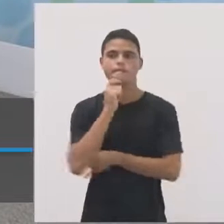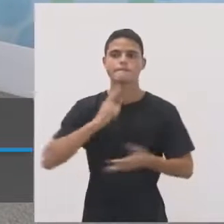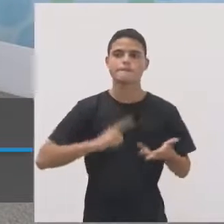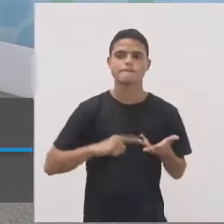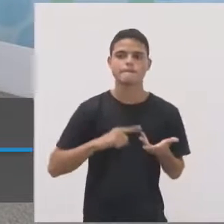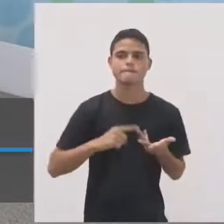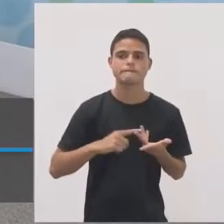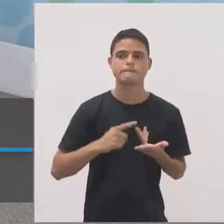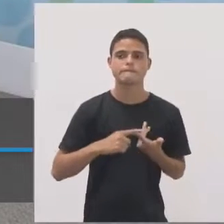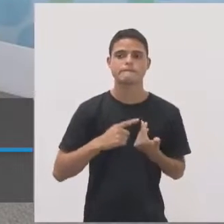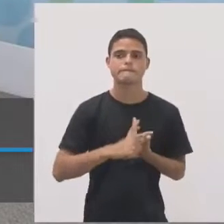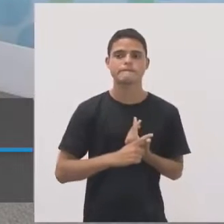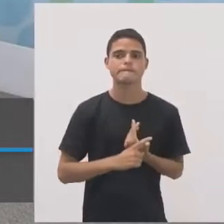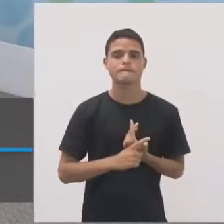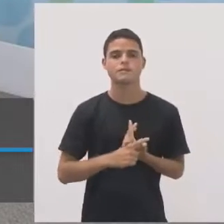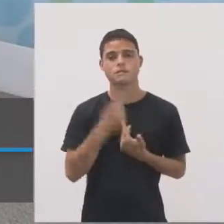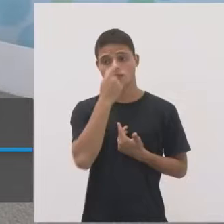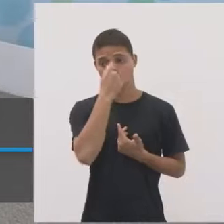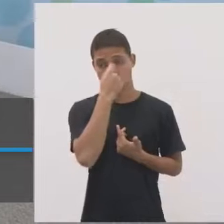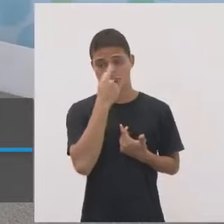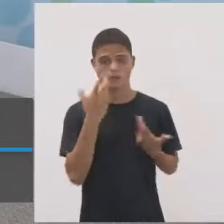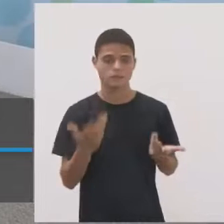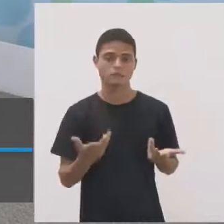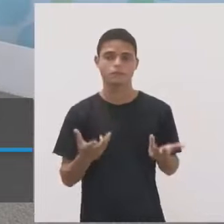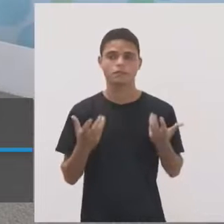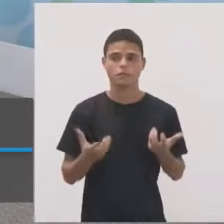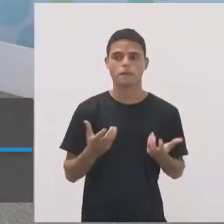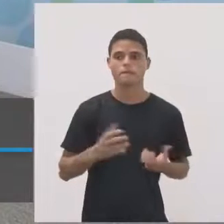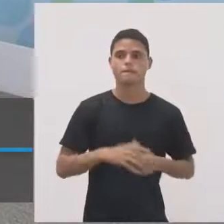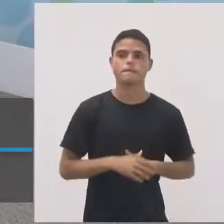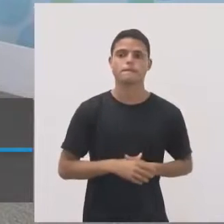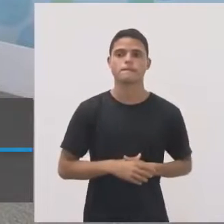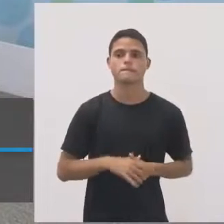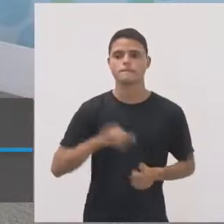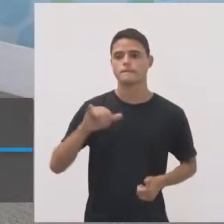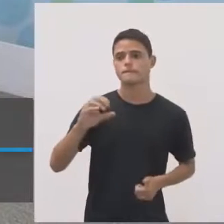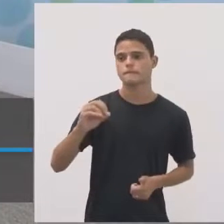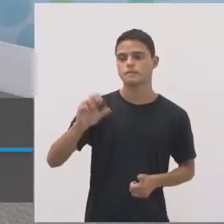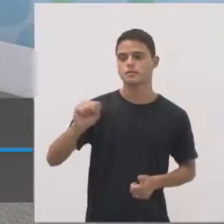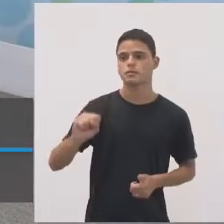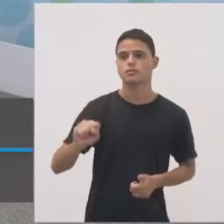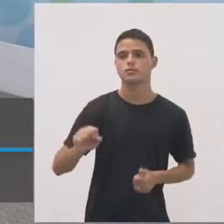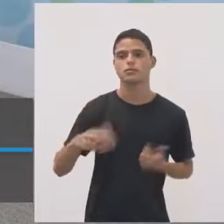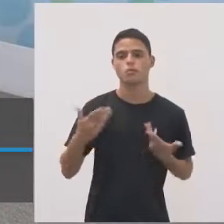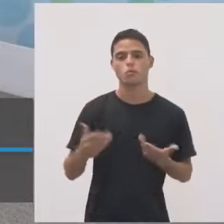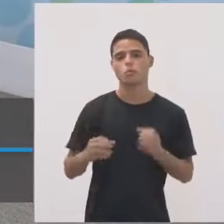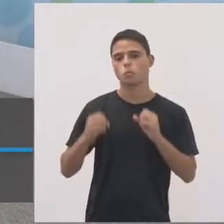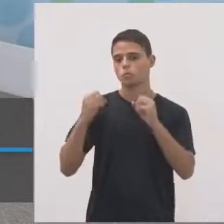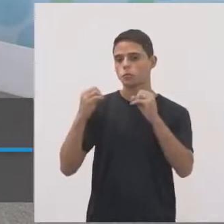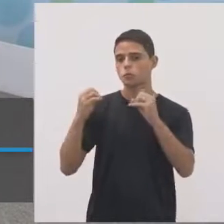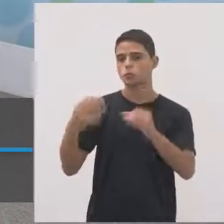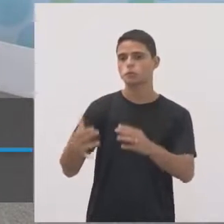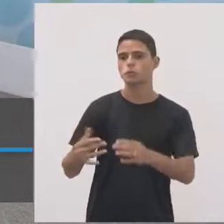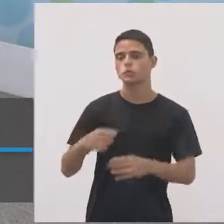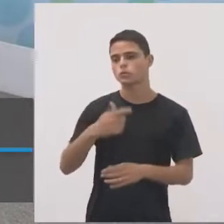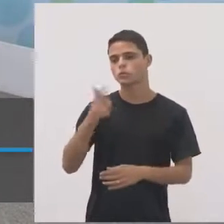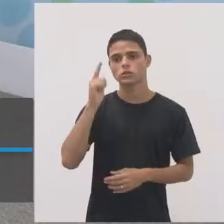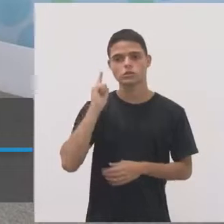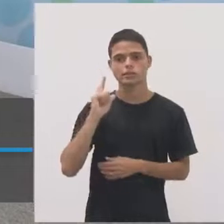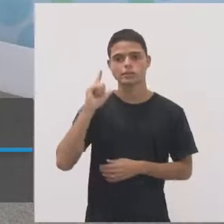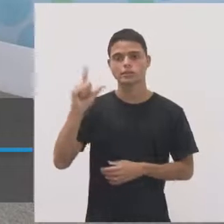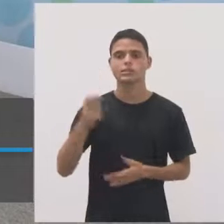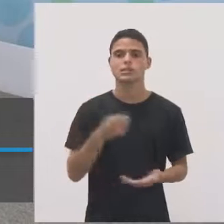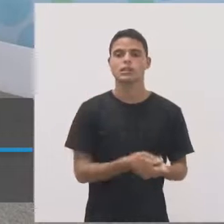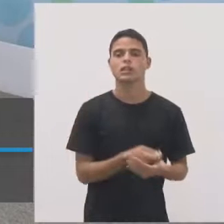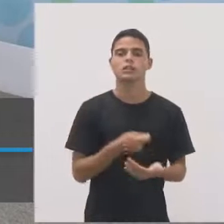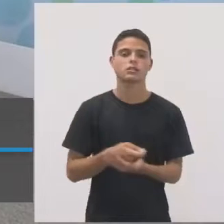qual equipamento eu preciso para tal sistema operacional, porque eu quero ir para o iOS. Aí ele vai te falar qual é. Dentro disso, você faz sua pesquisa para poder